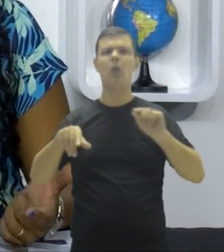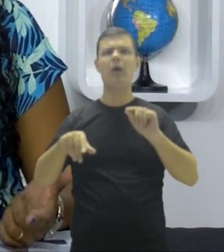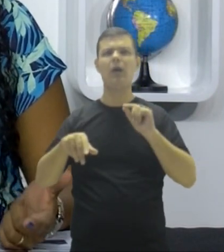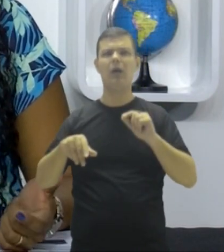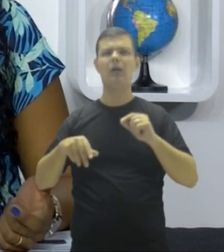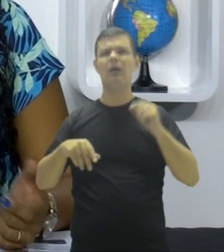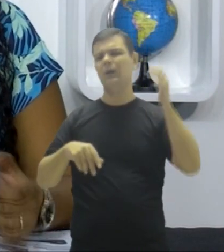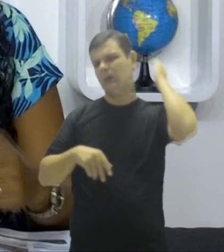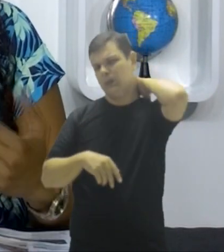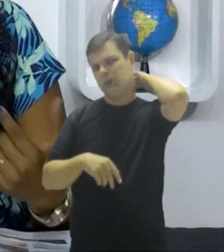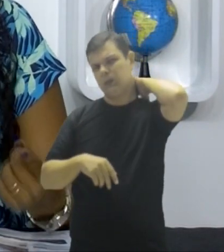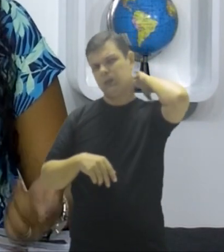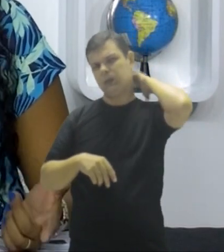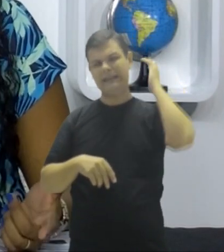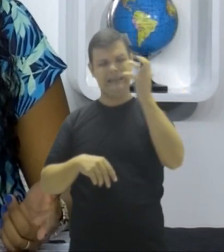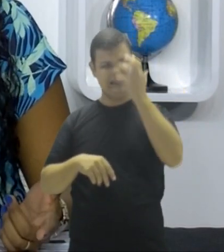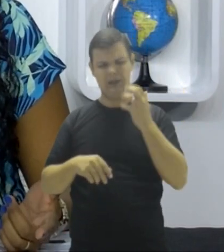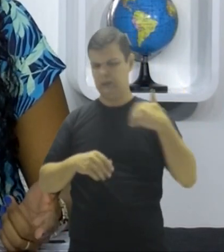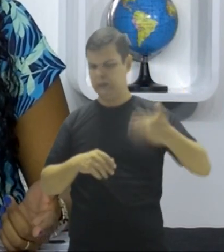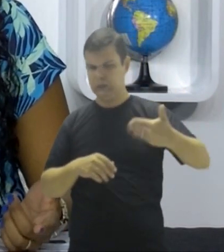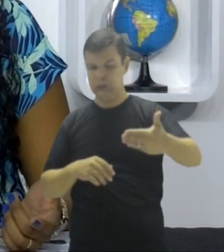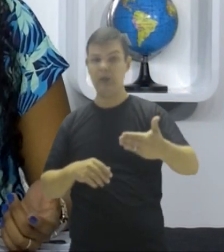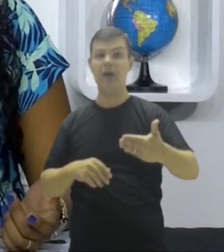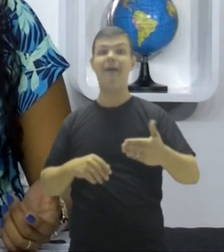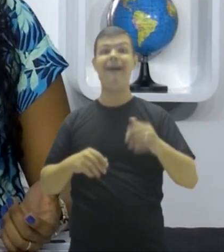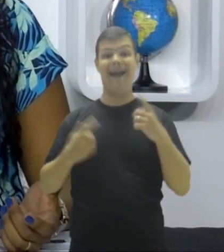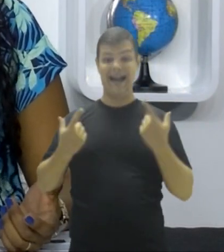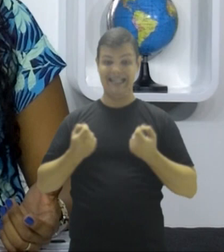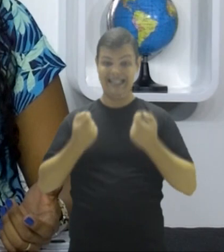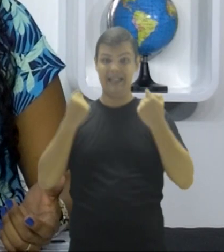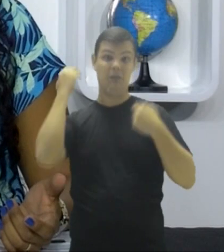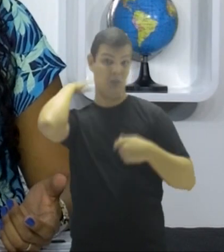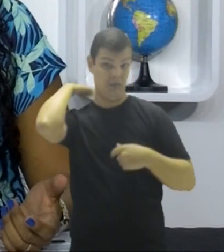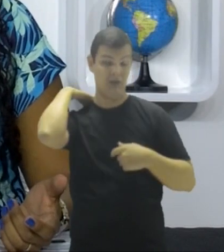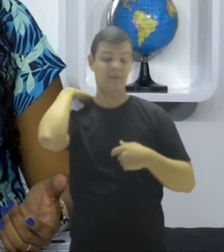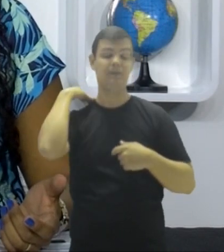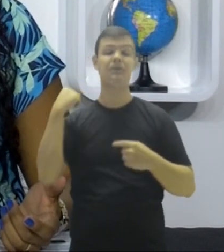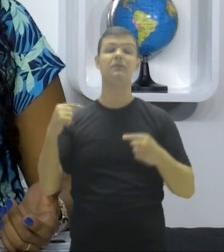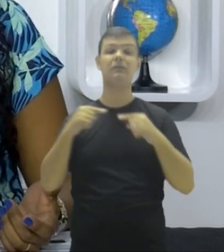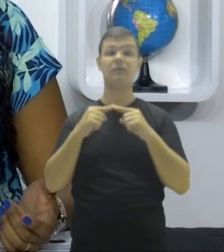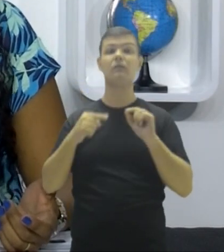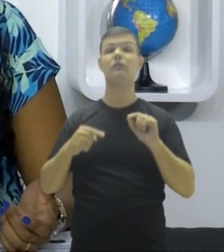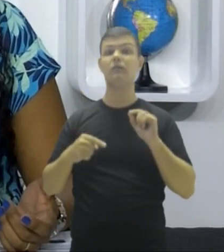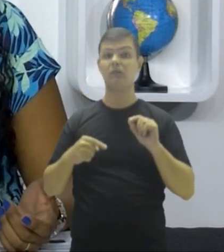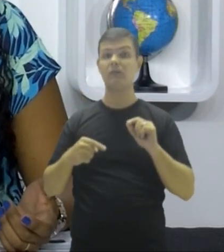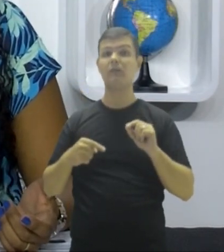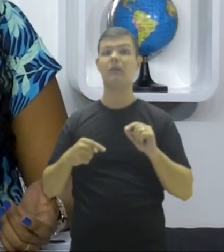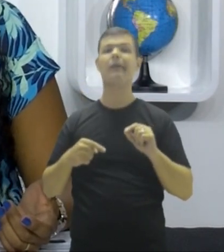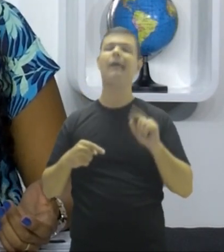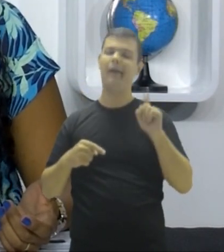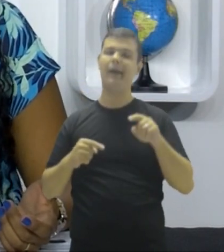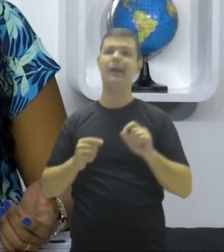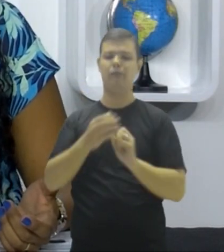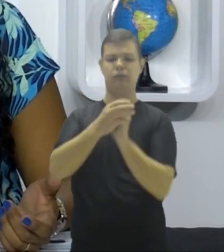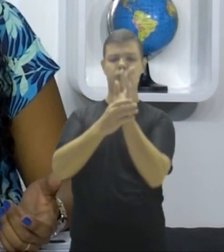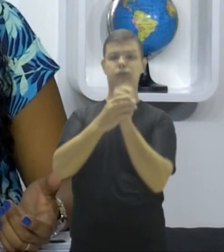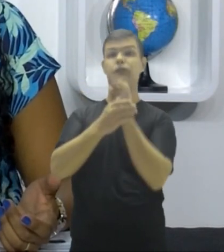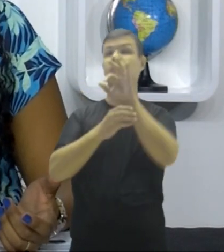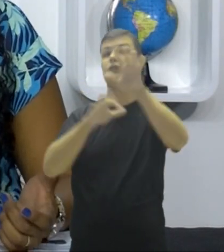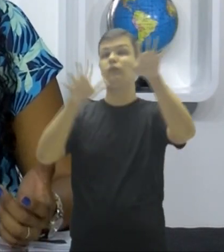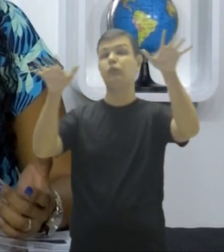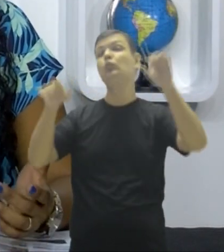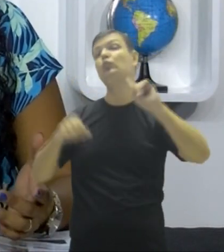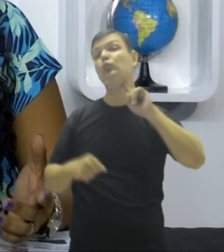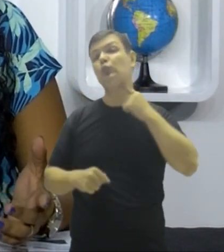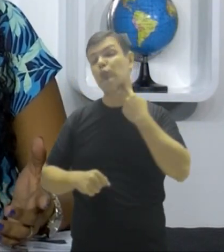obstrutiva crônica pulmonar, câncer de pulmão, um dos fatores é provocado pela poluição das